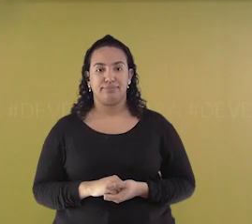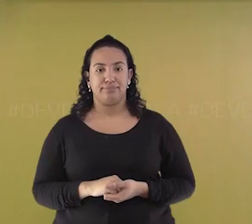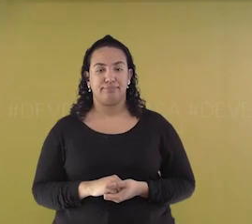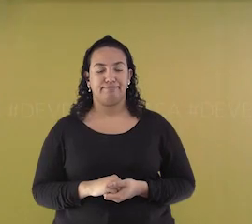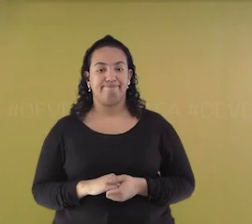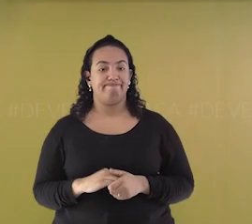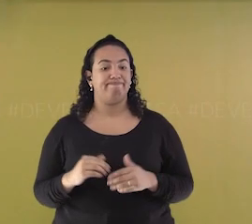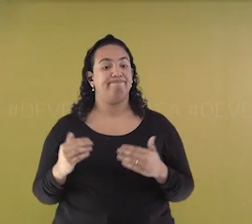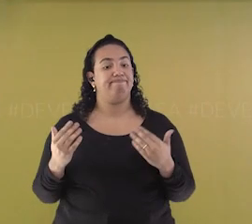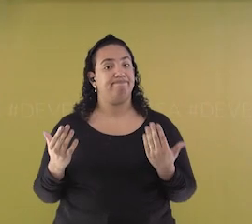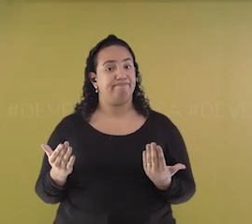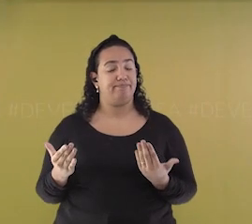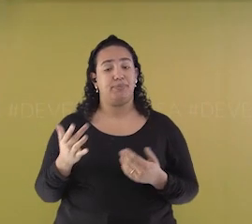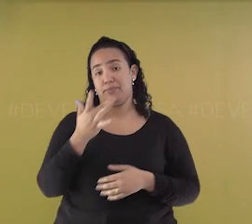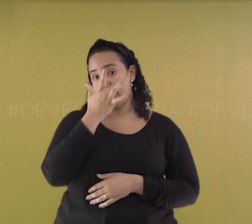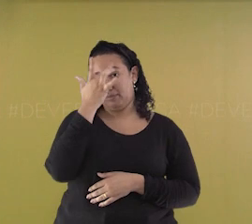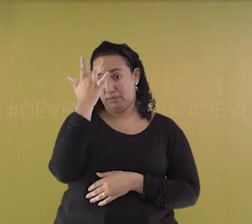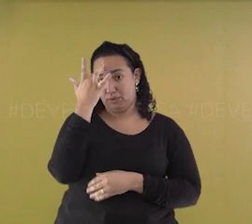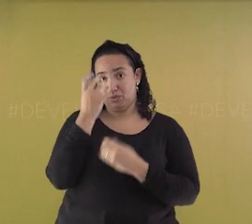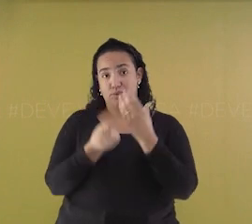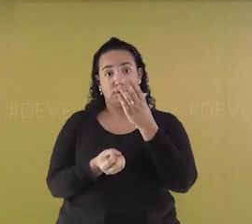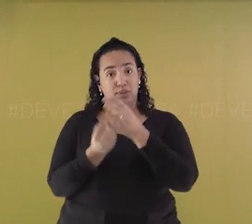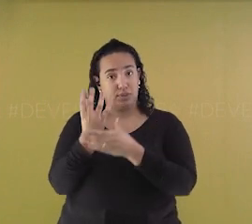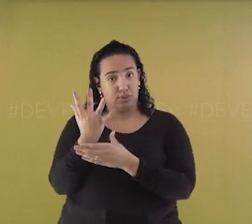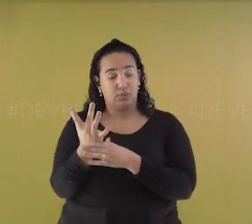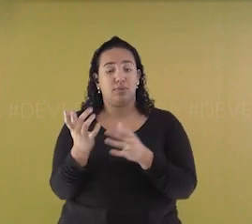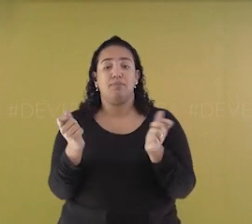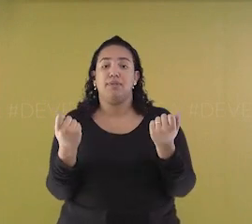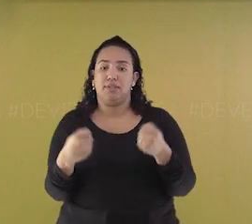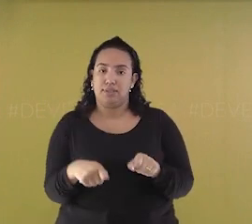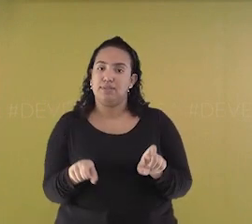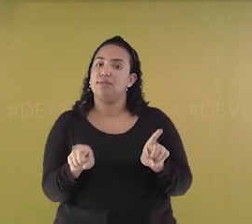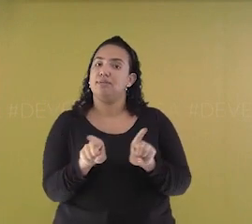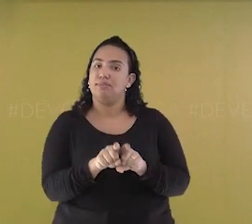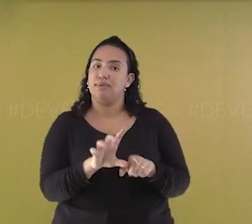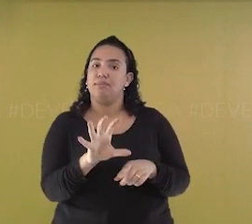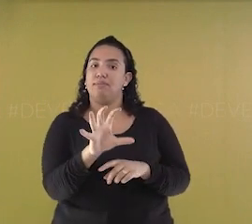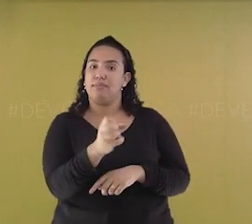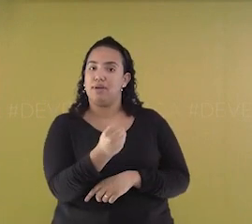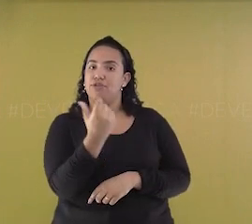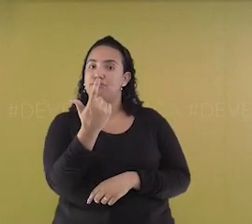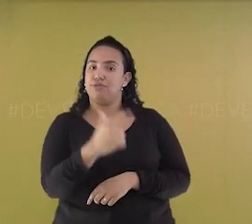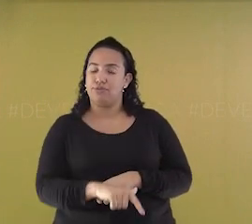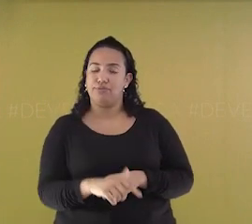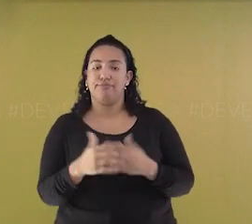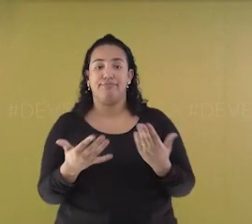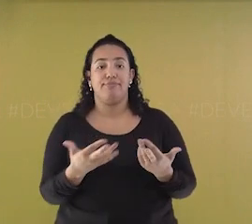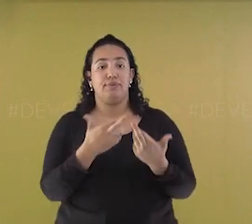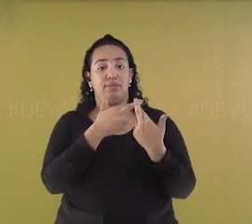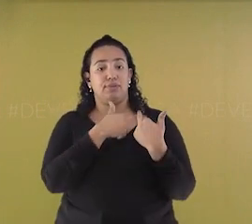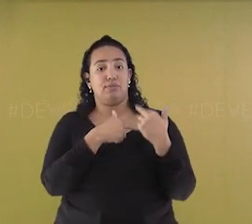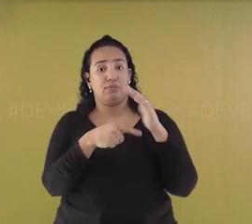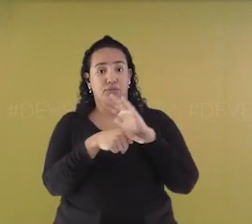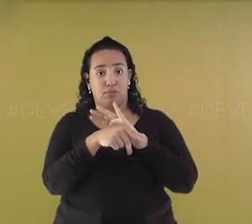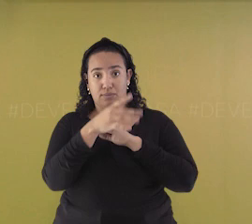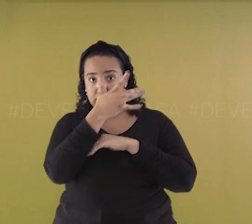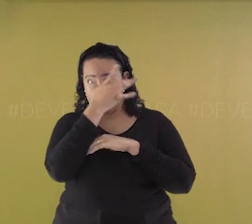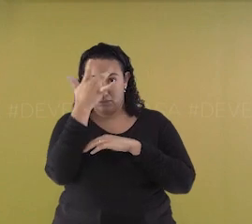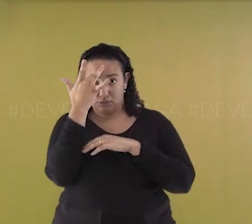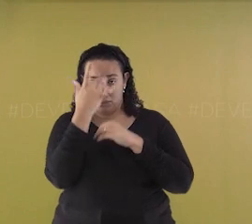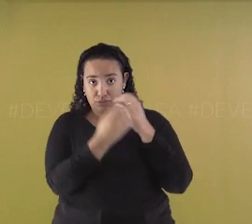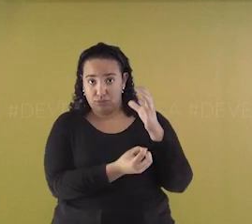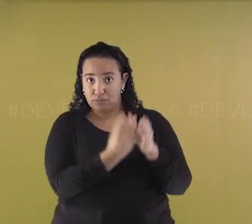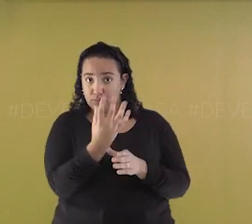Bom, nesse caso, os fabricantes também devem recolher. É responsabilidade do fabricante dar o